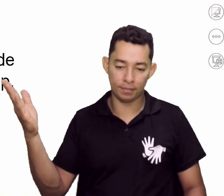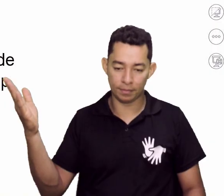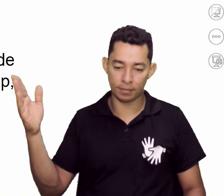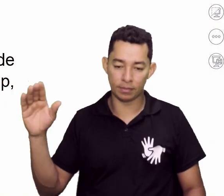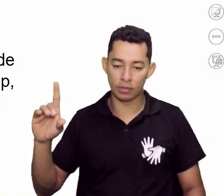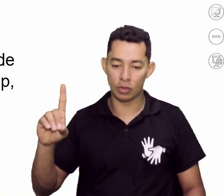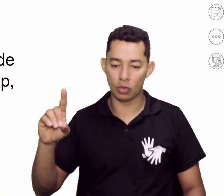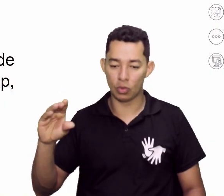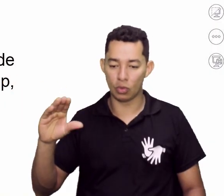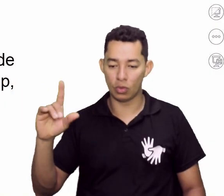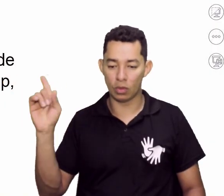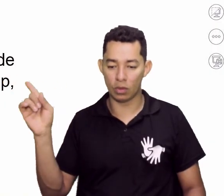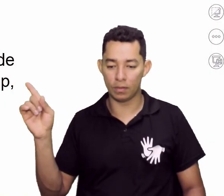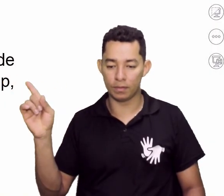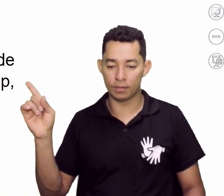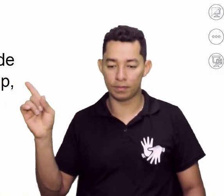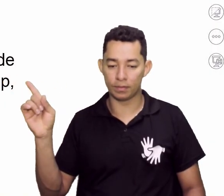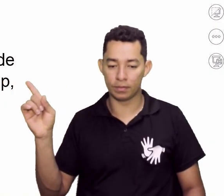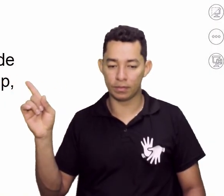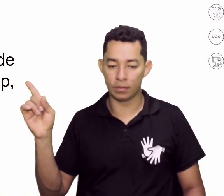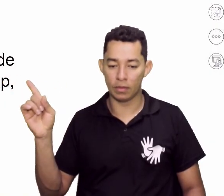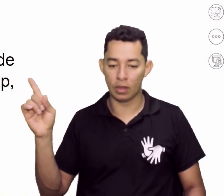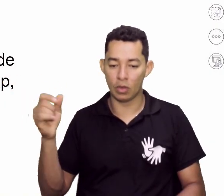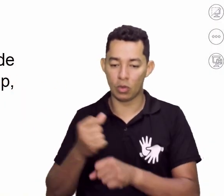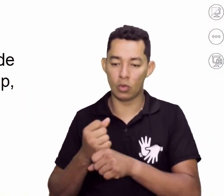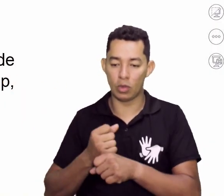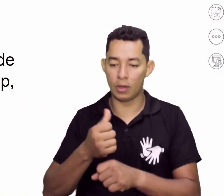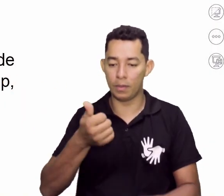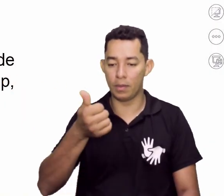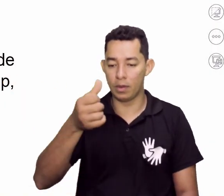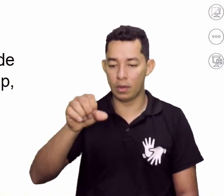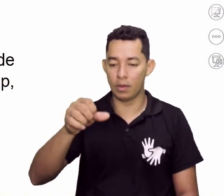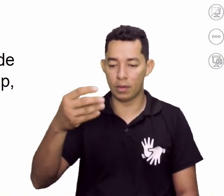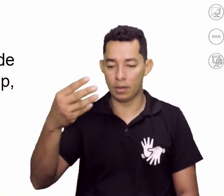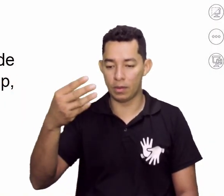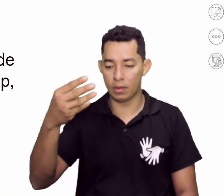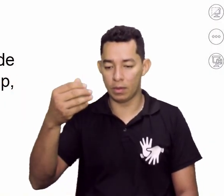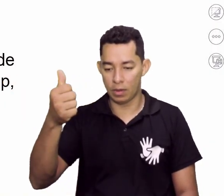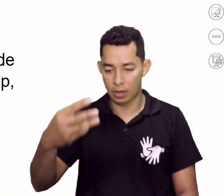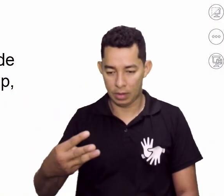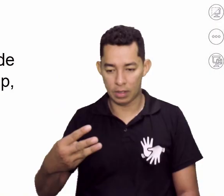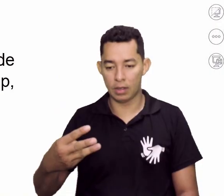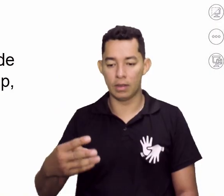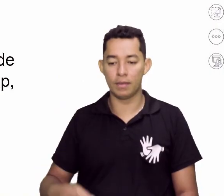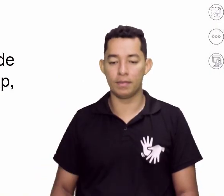Duchamp, lá de 1913. Talvez